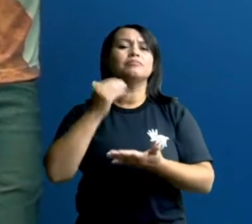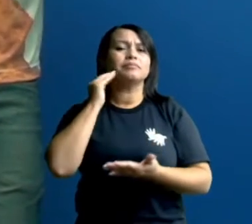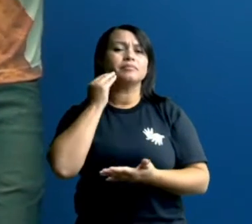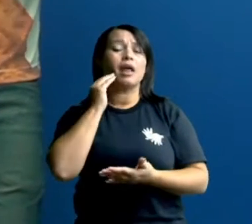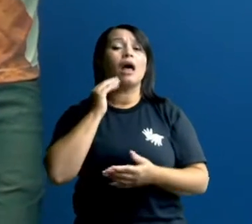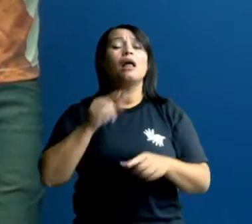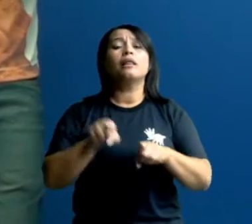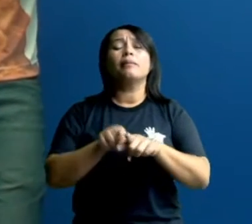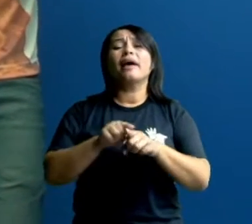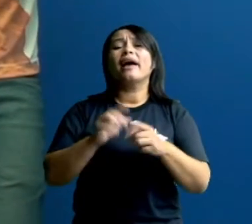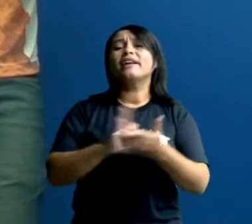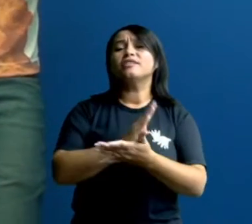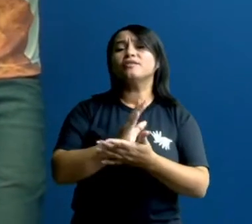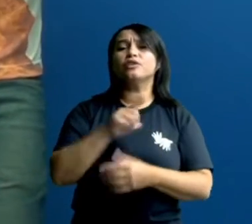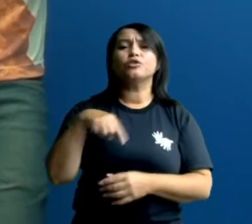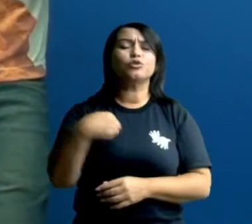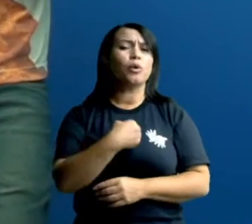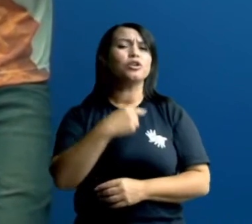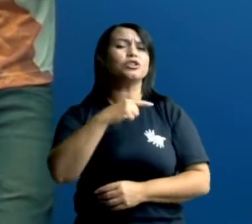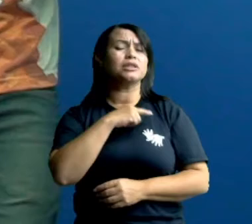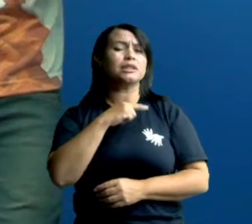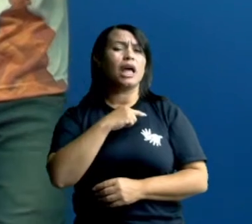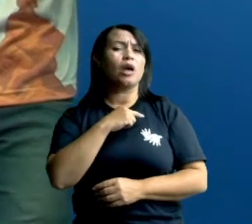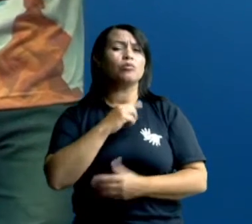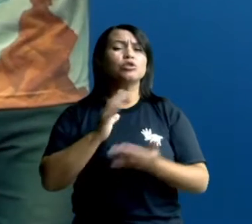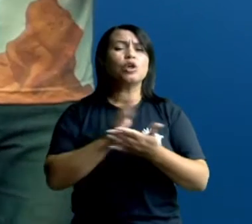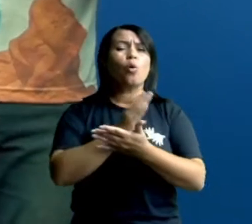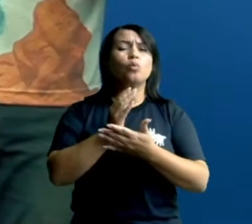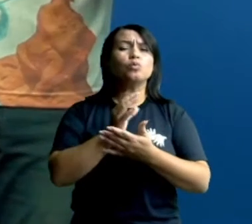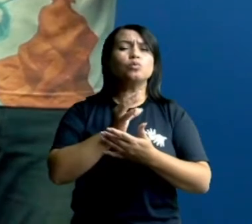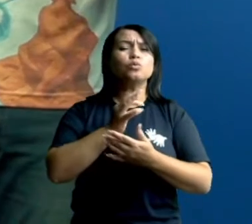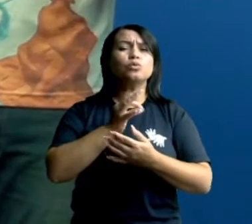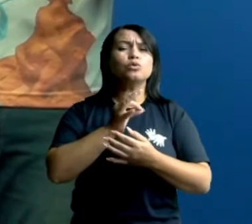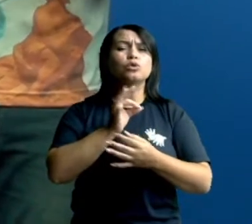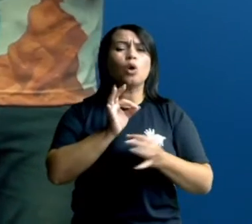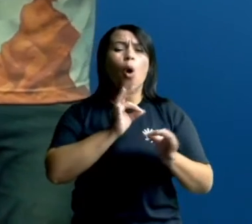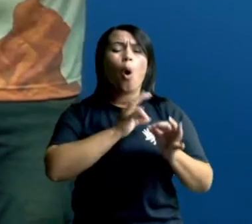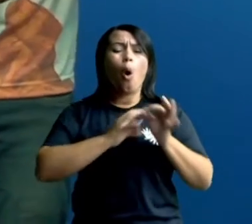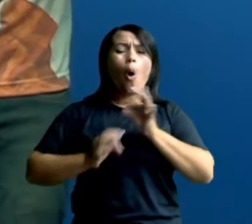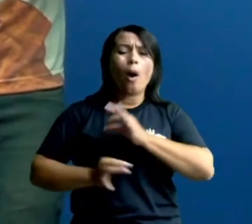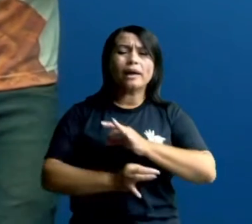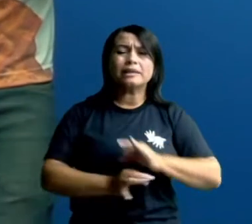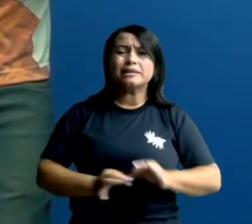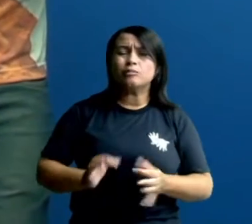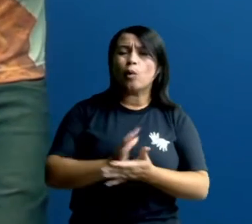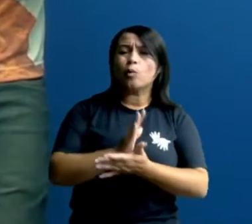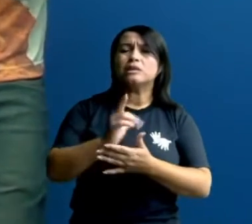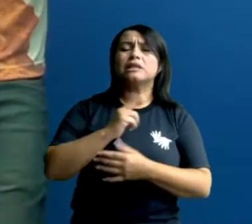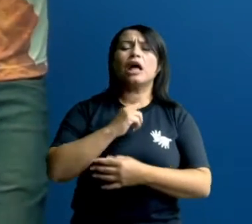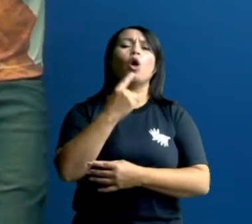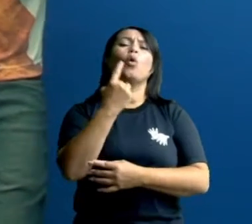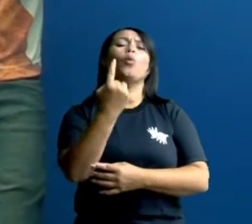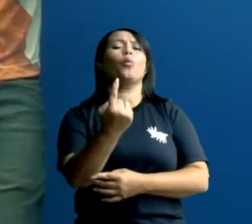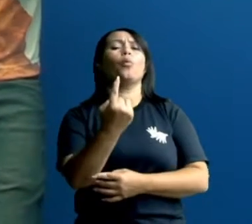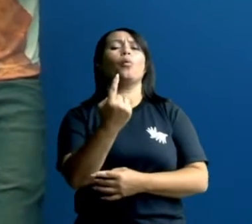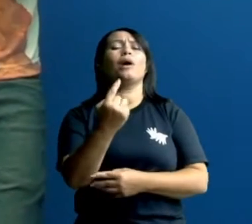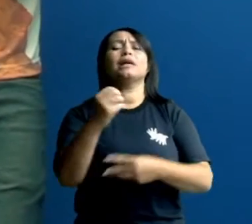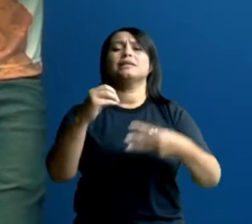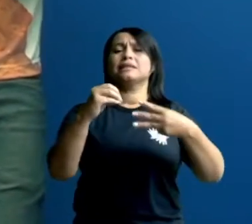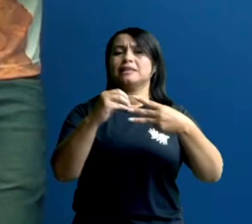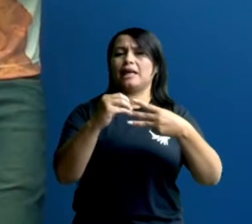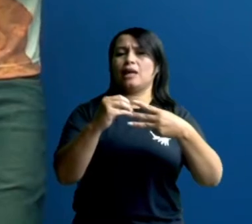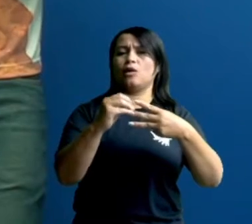células. Muitas vezes nós temos organismos que possuem apenas uma célula. Para esses nós chamamos de